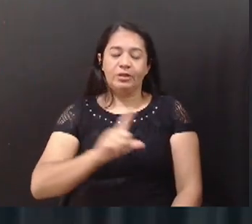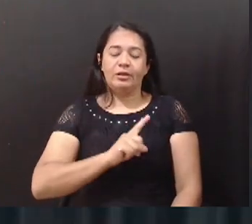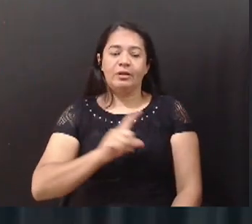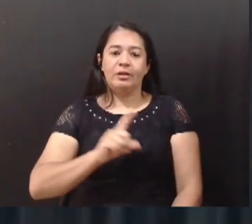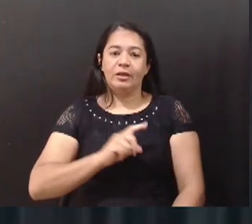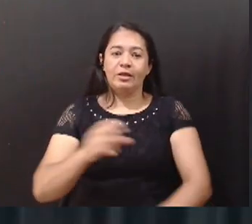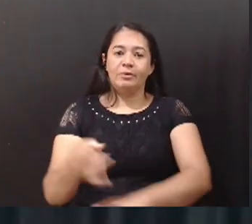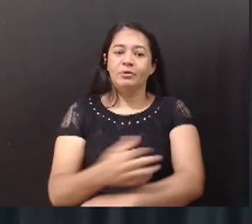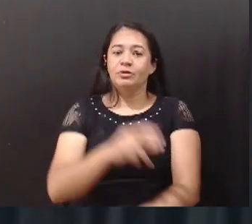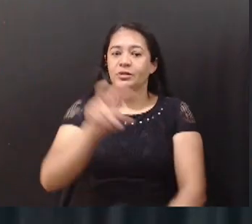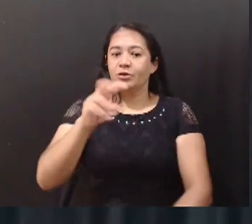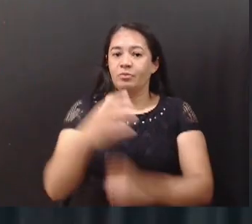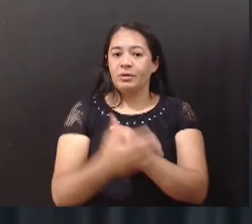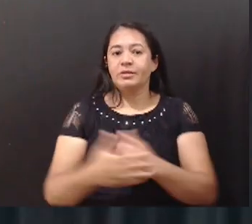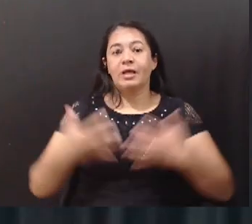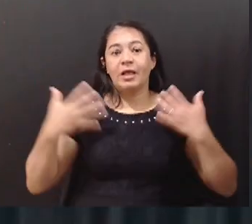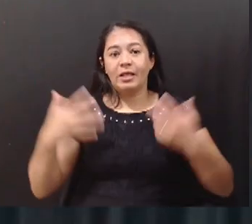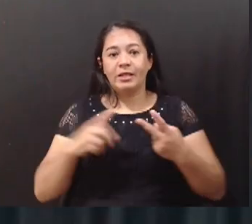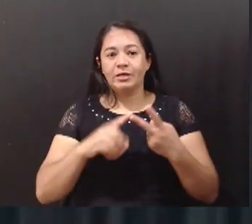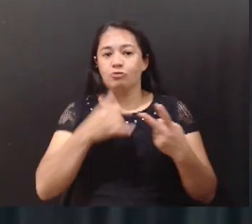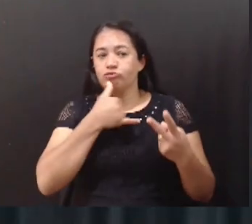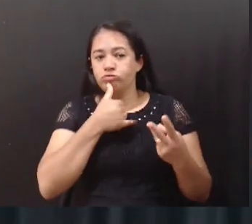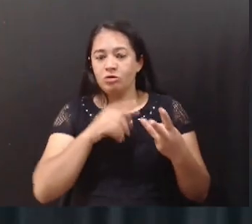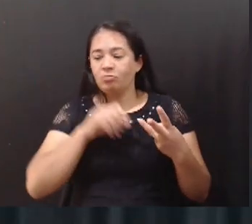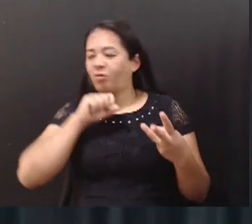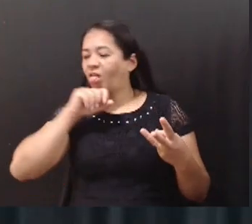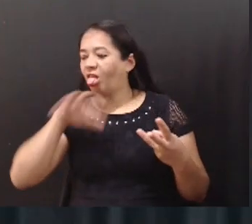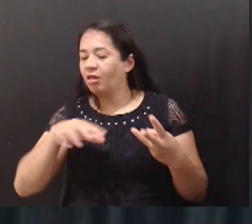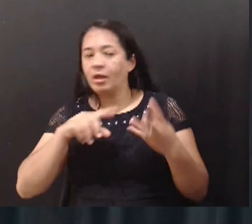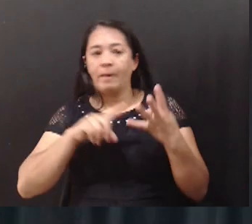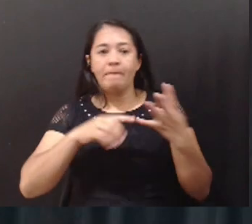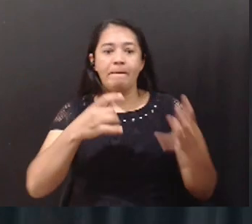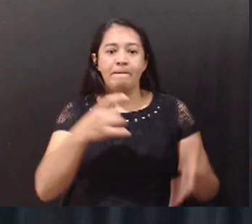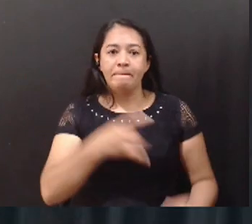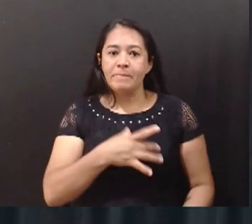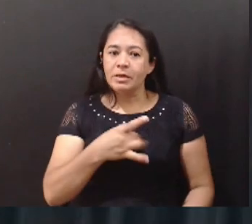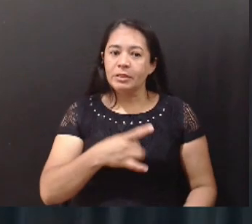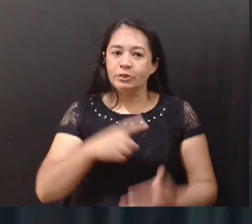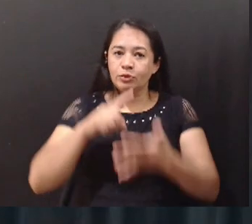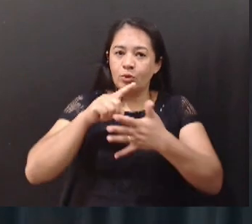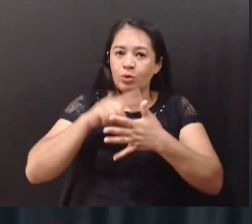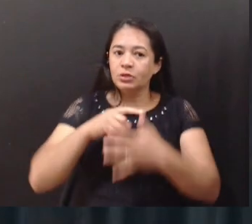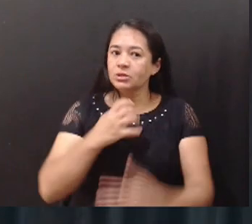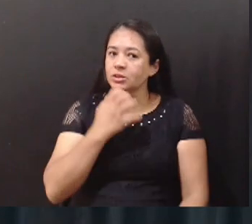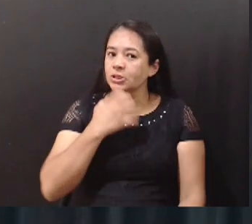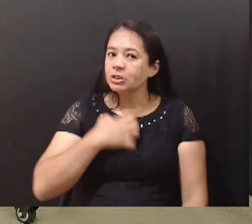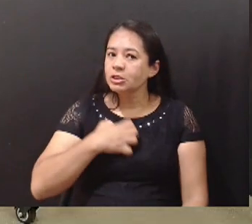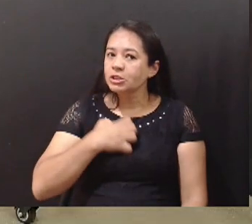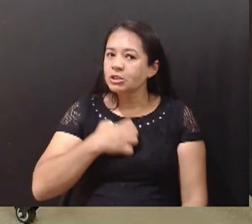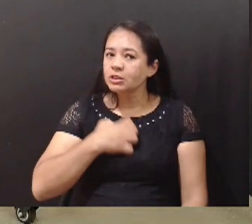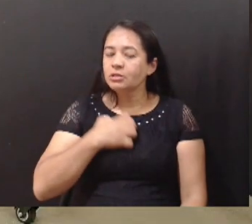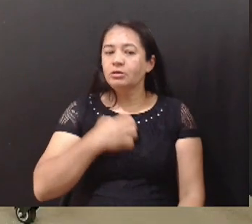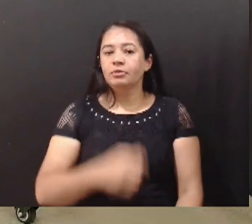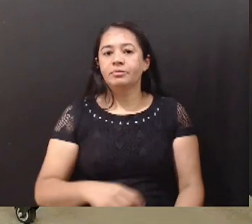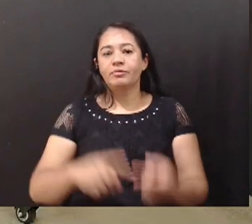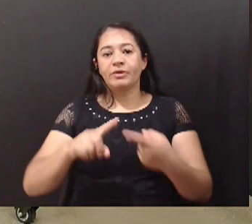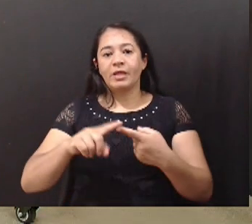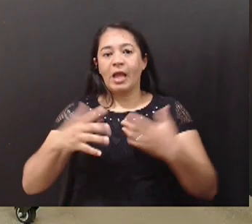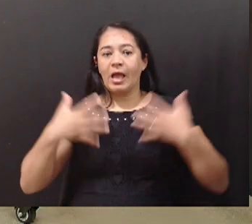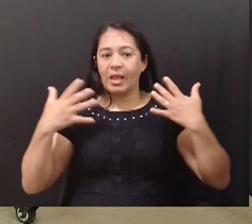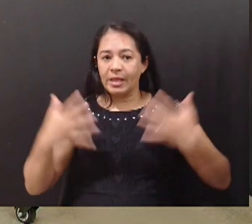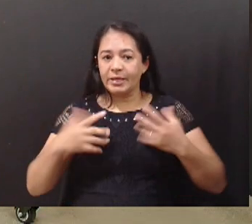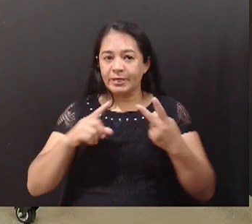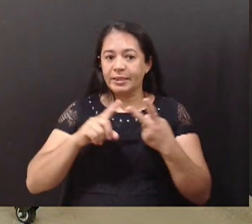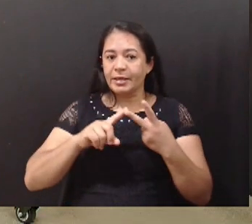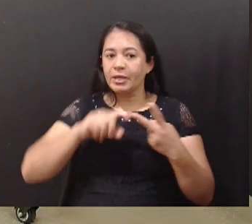tristeza, nojo, medo e raiva. Alegria, tristeza, nojo, medo e